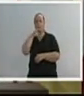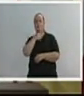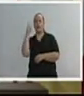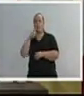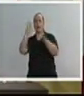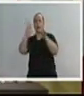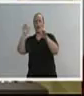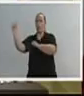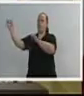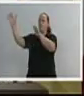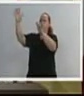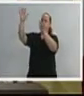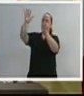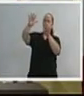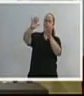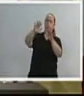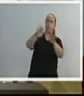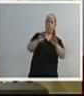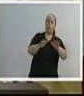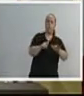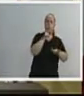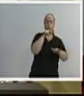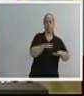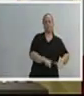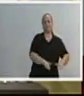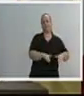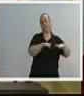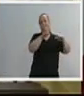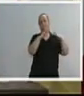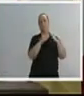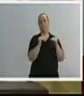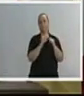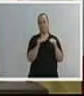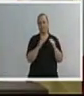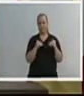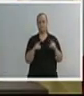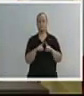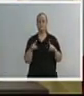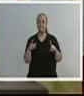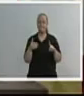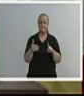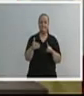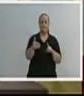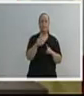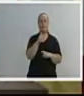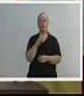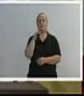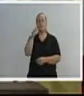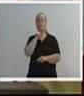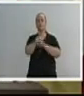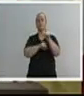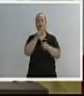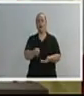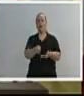mais. Gostaria agora, no próximo mandato, pedir o apoio dos vereadores, principalmente do Iens, do IT, vereador das Itopaus, para que